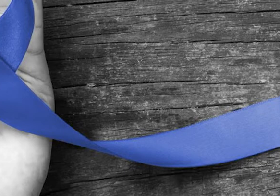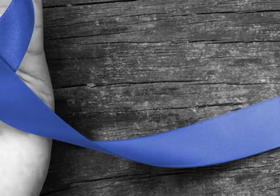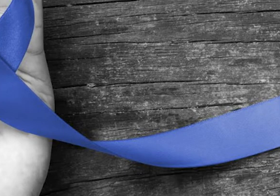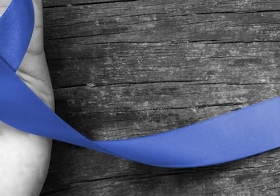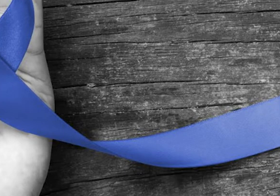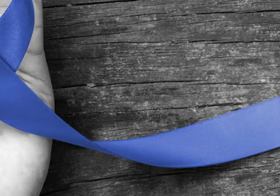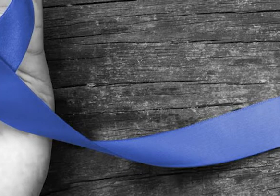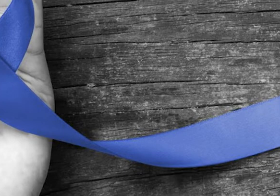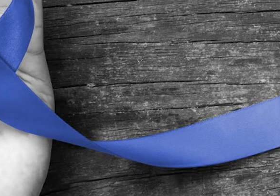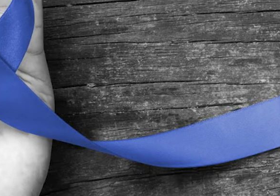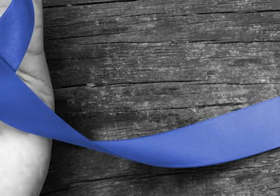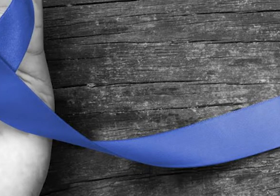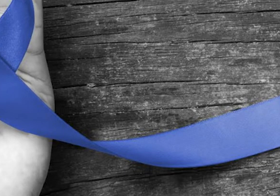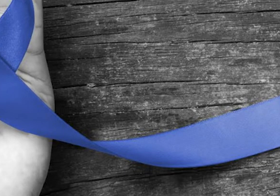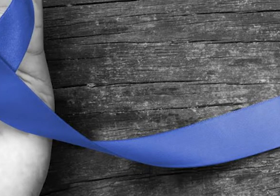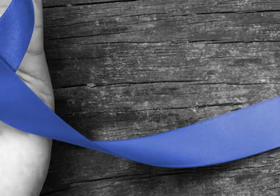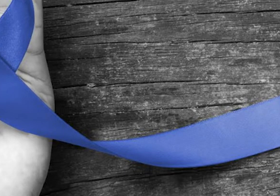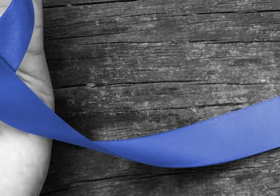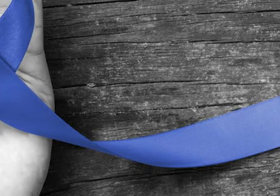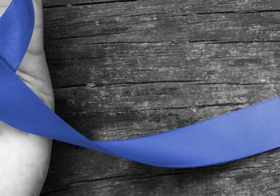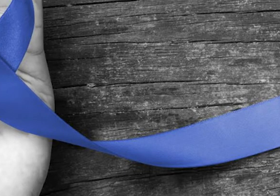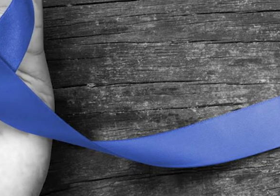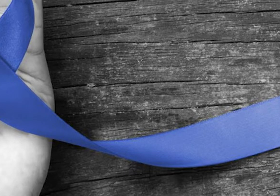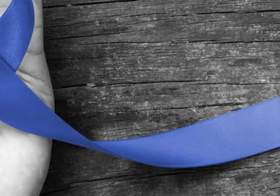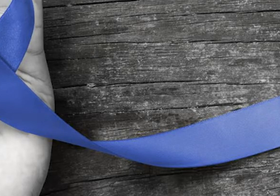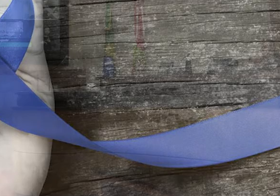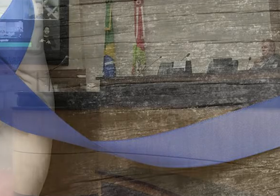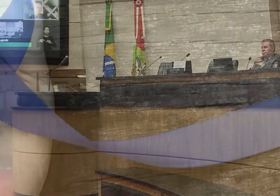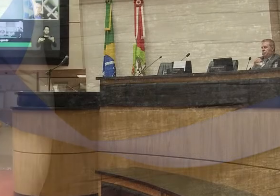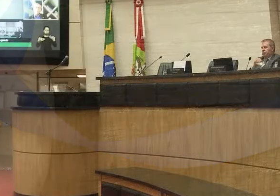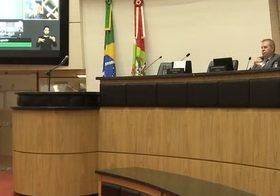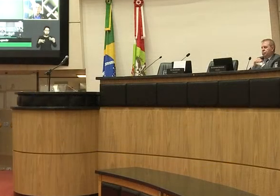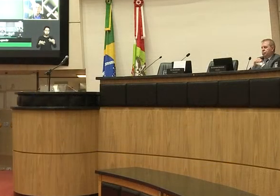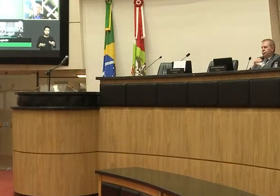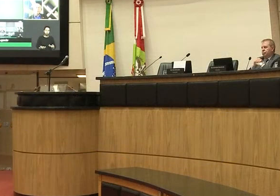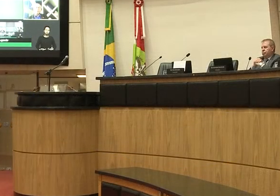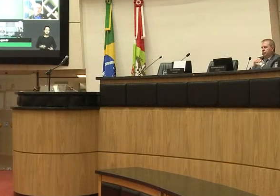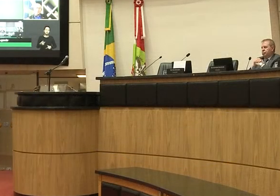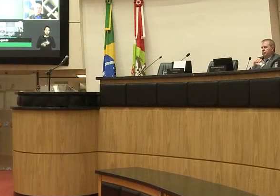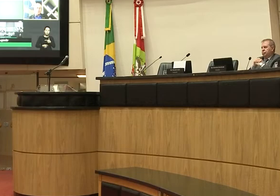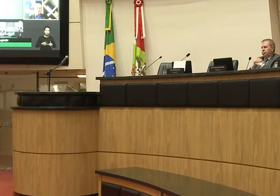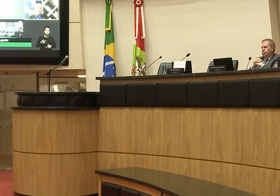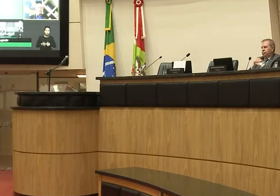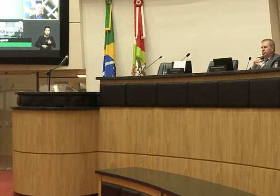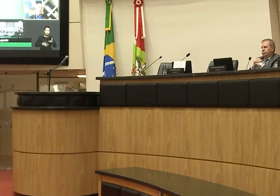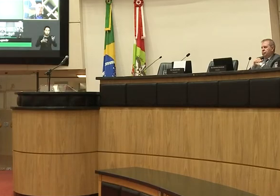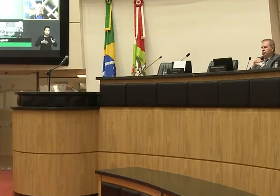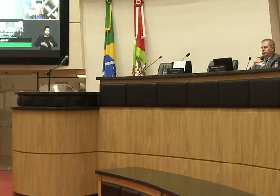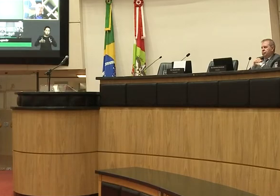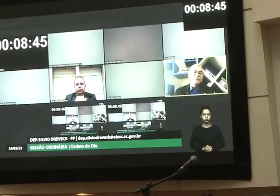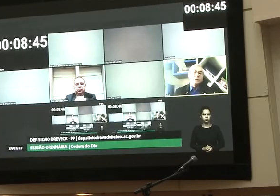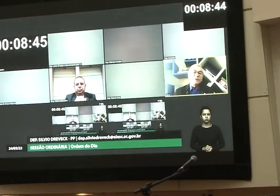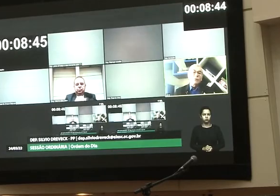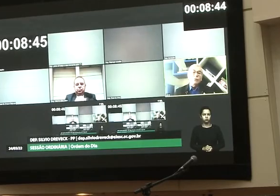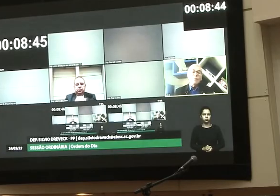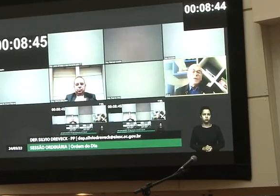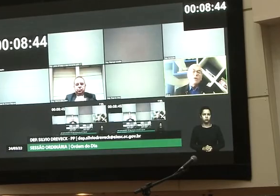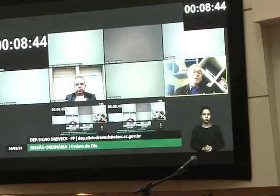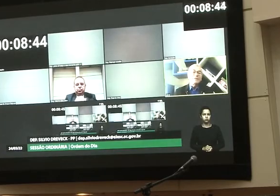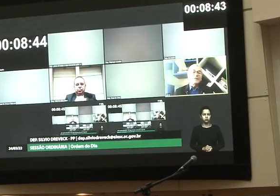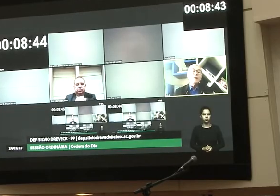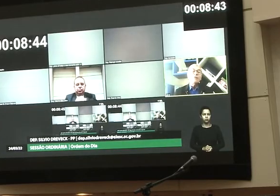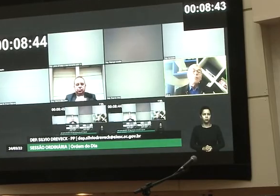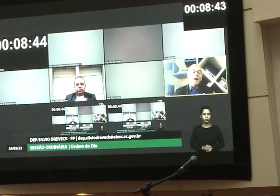a campanha Março azul marinho foi destaque no plenário em sessão realizada por vídeo conferência os